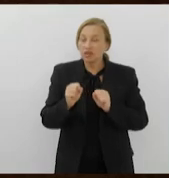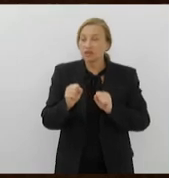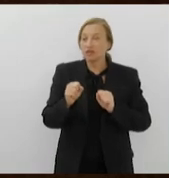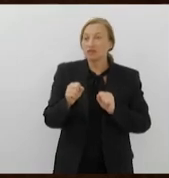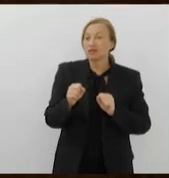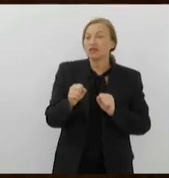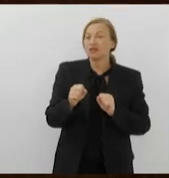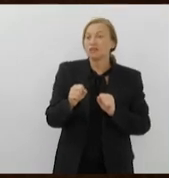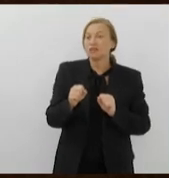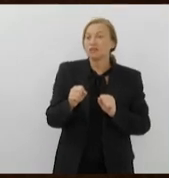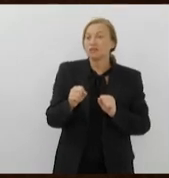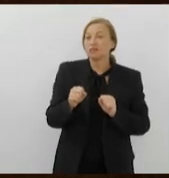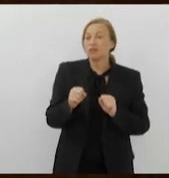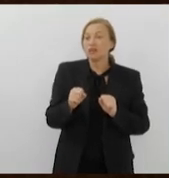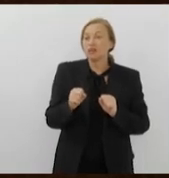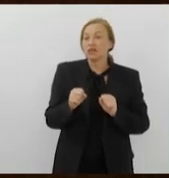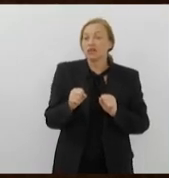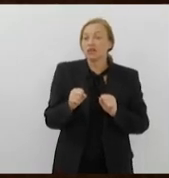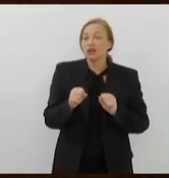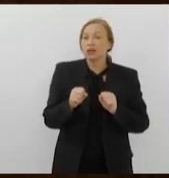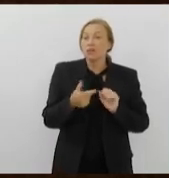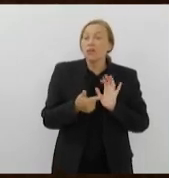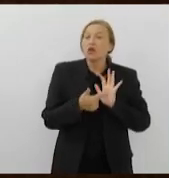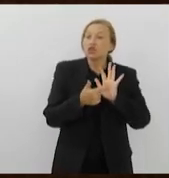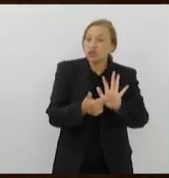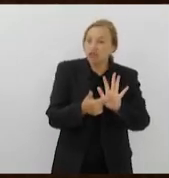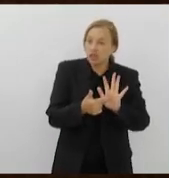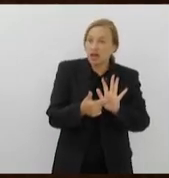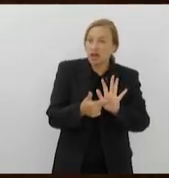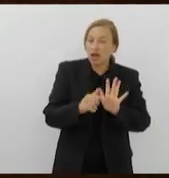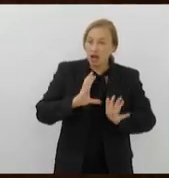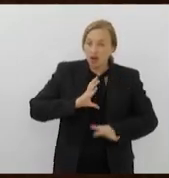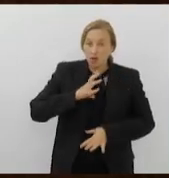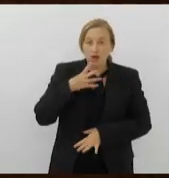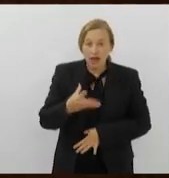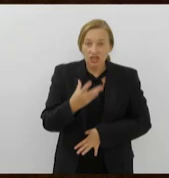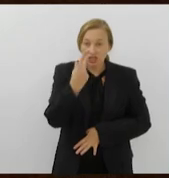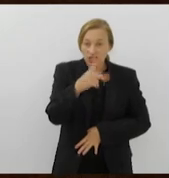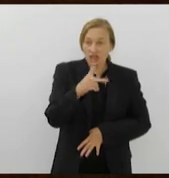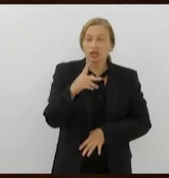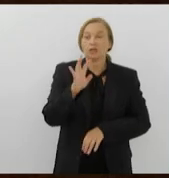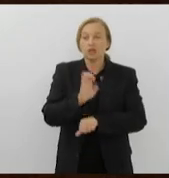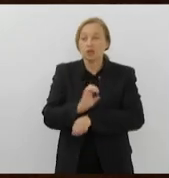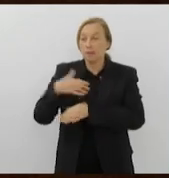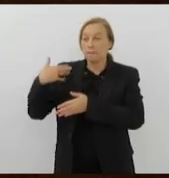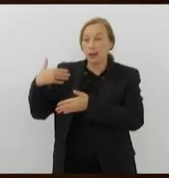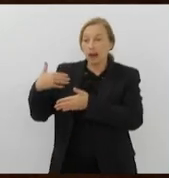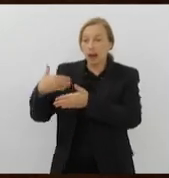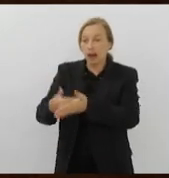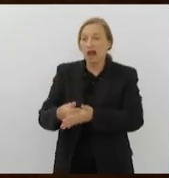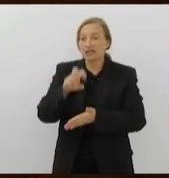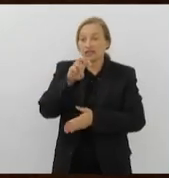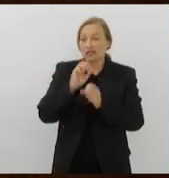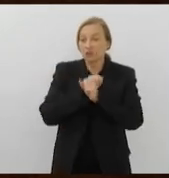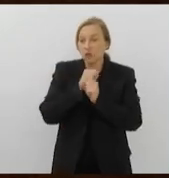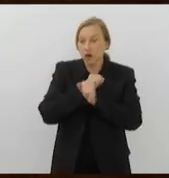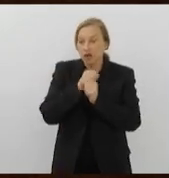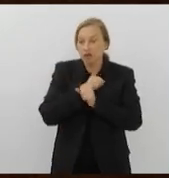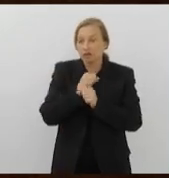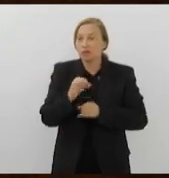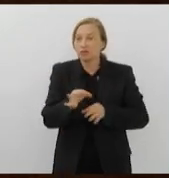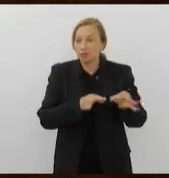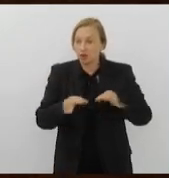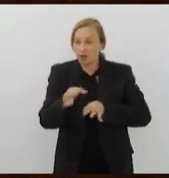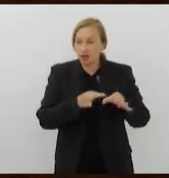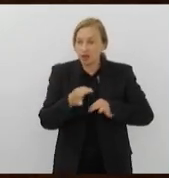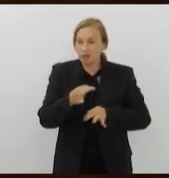para fora o heroísmo deles, colocar para fora tudo que eles fizeram por esse Estado ao longo desses 5 anos onde o programa tem trabalhado